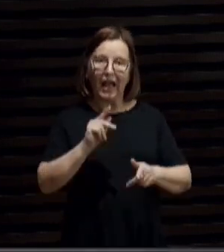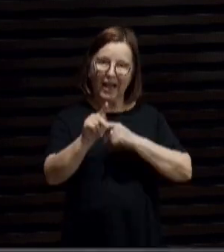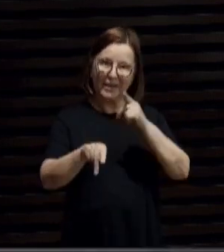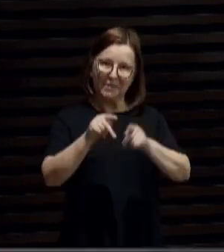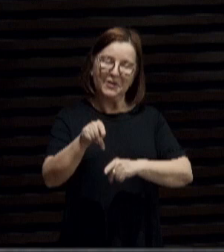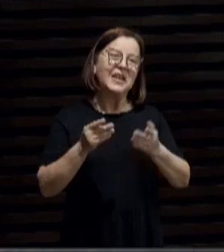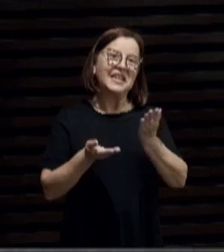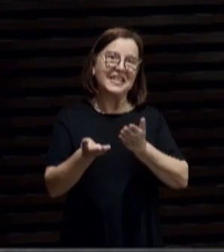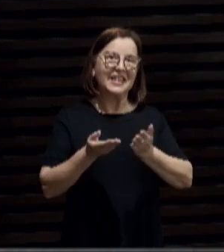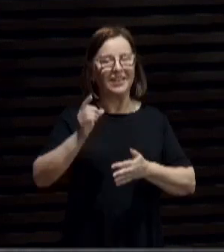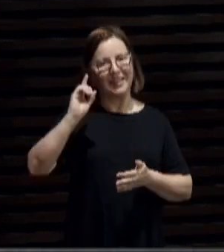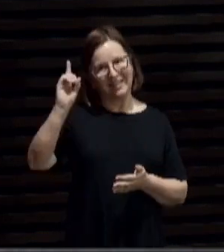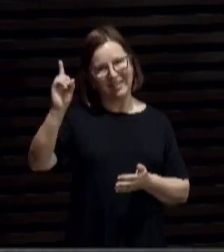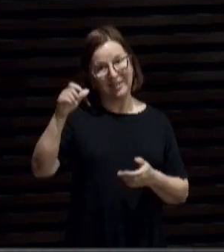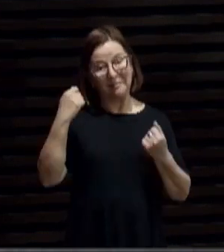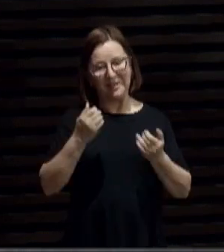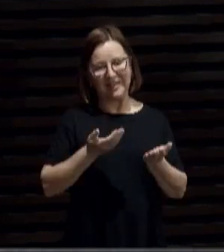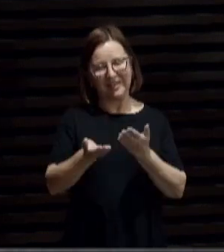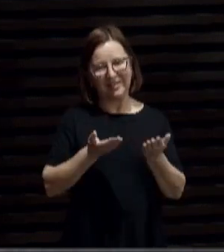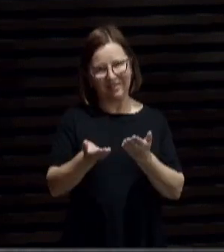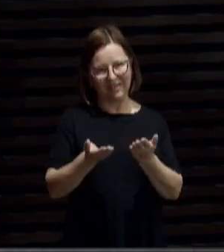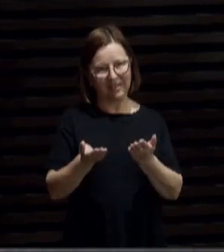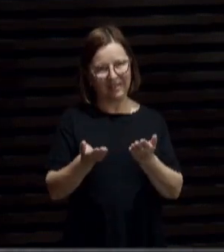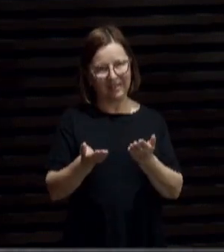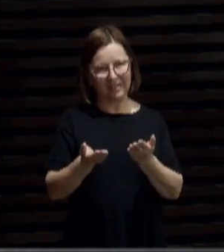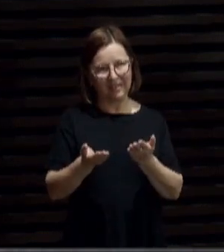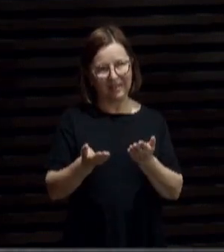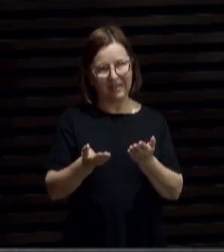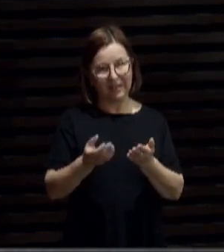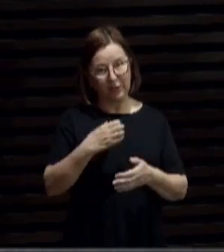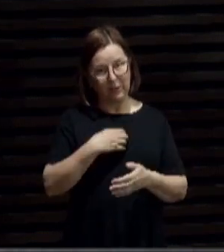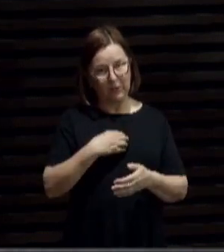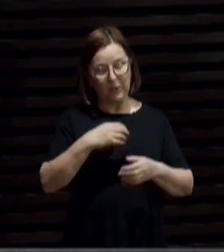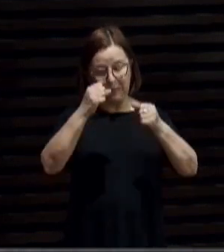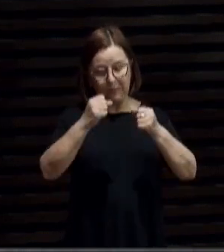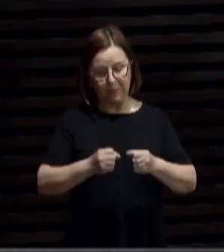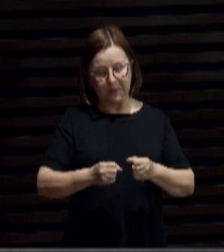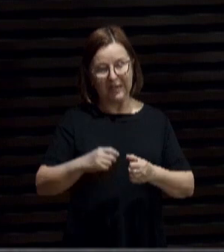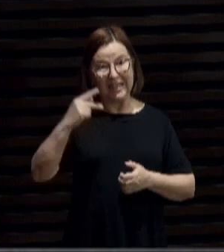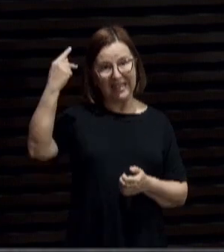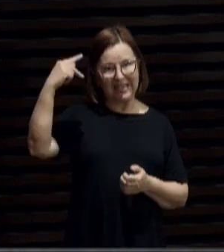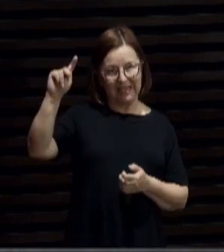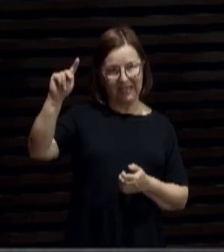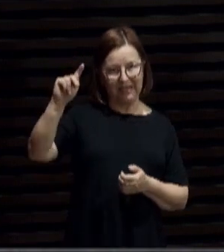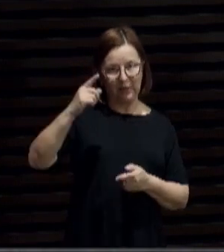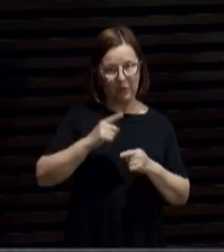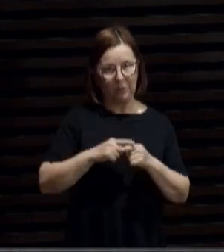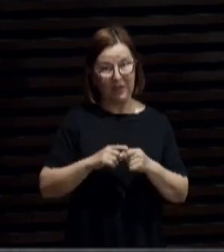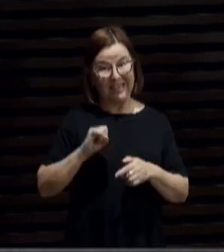de servi-lo na maneira e no poder dele, pois se não o fizerem deste